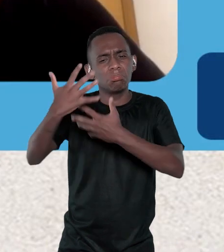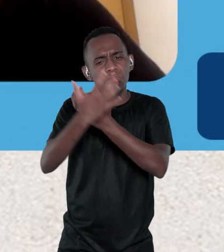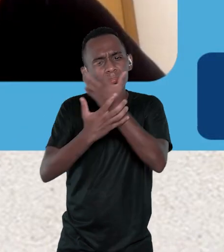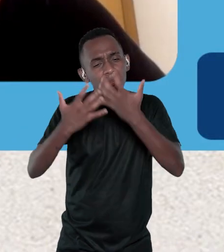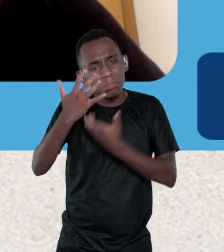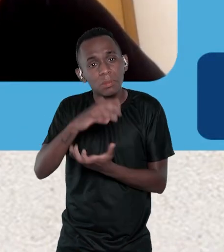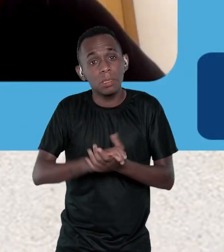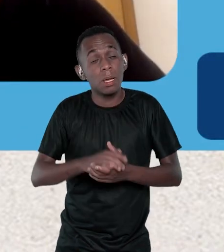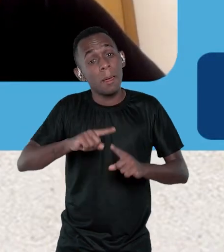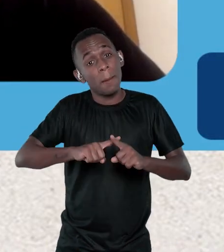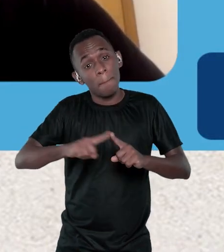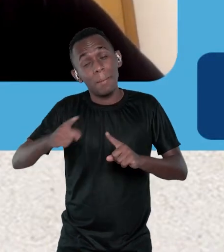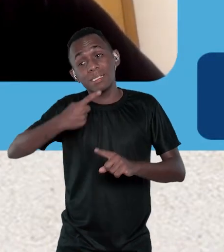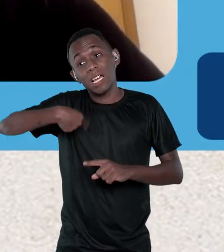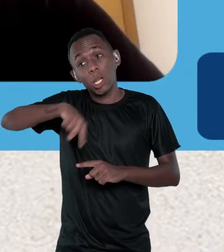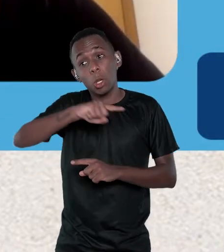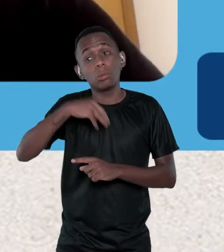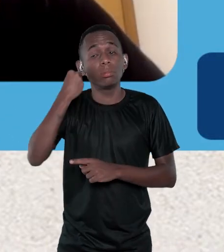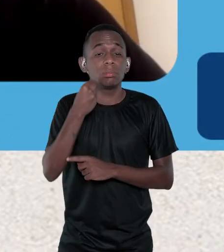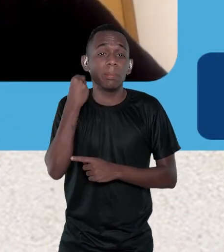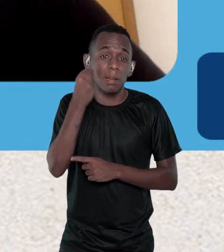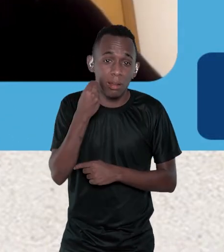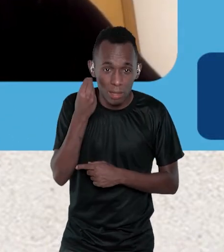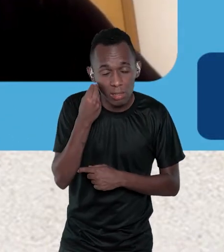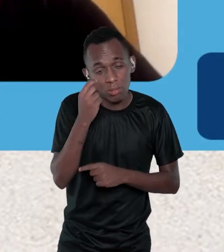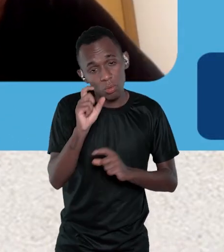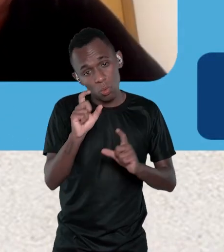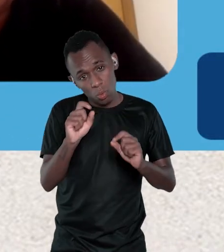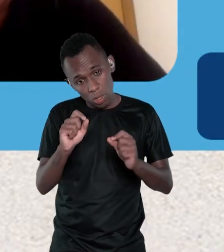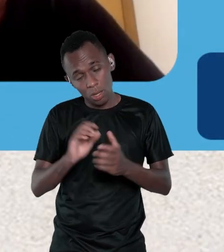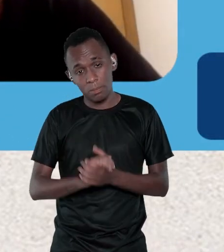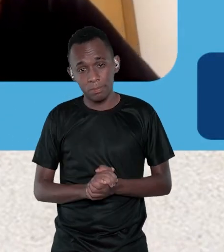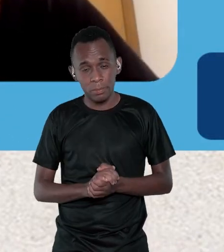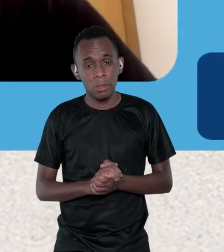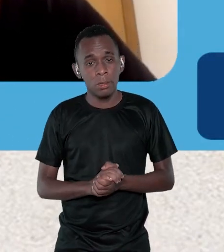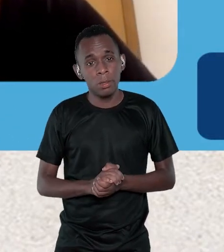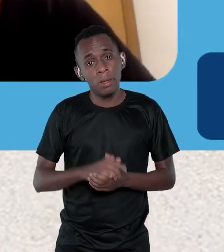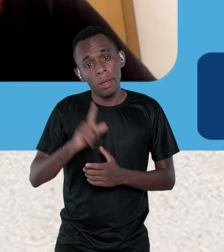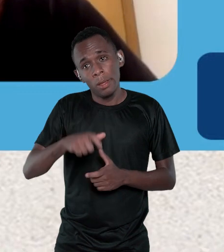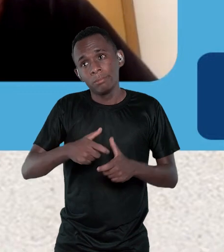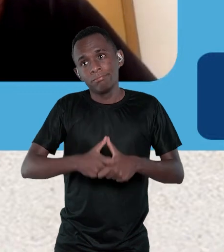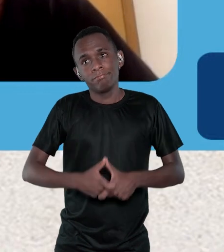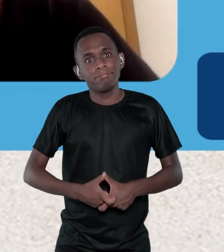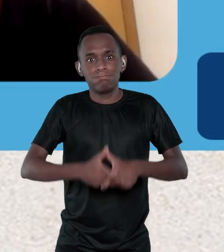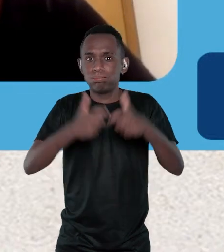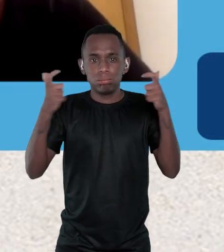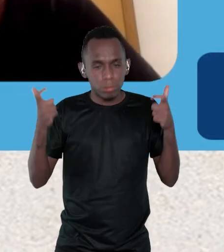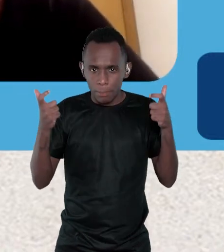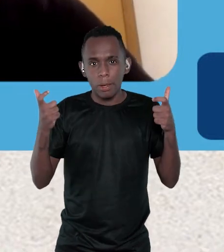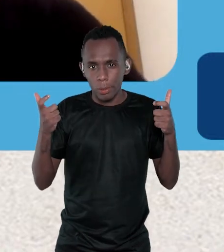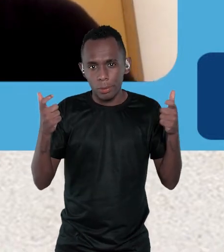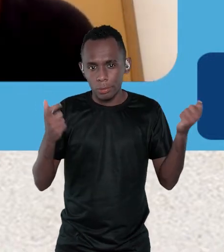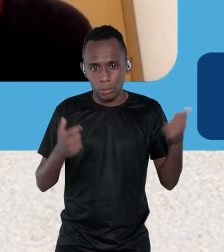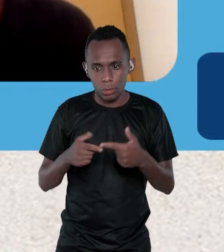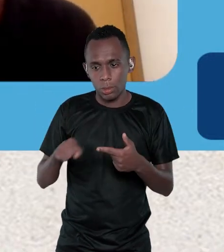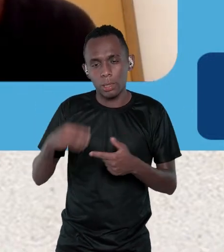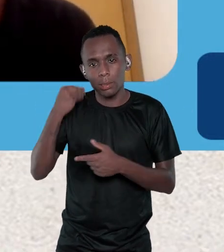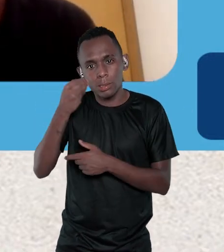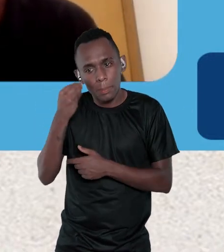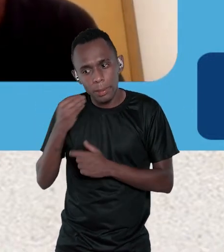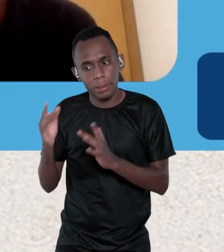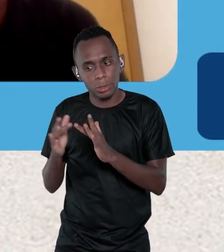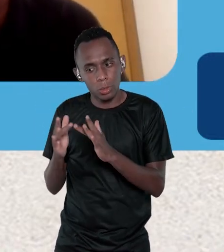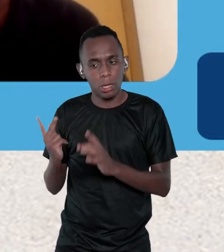pessoa. Só que a nossa história é muito maior do que a